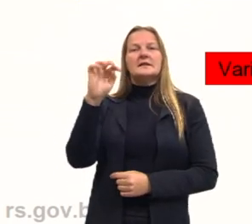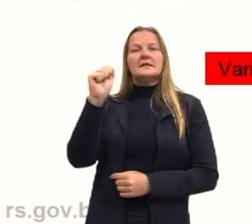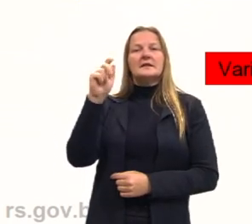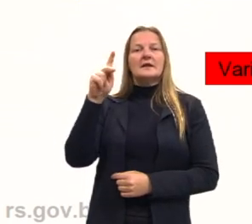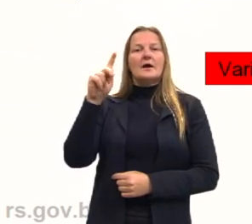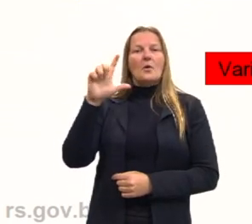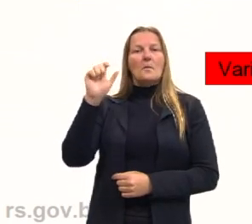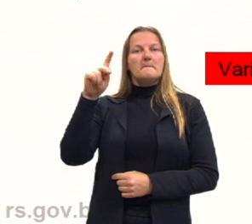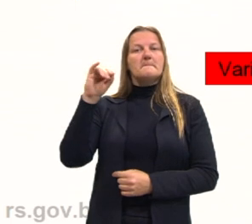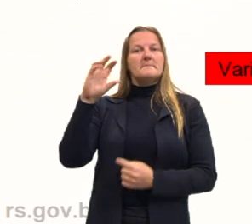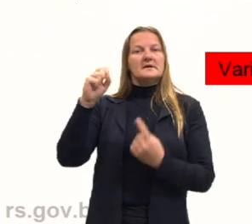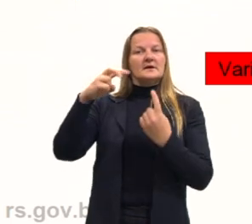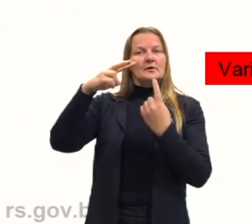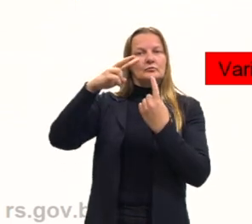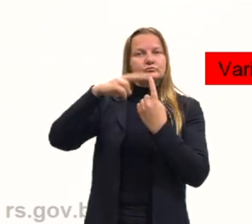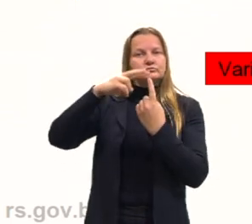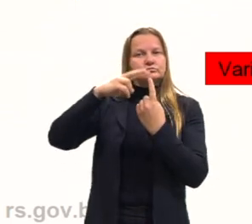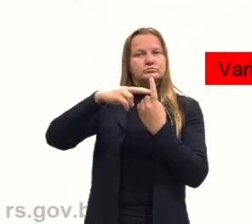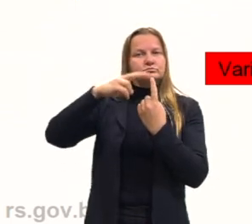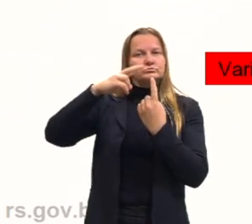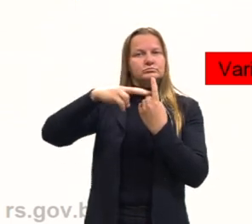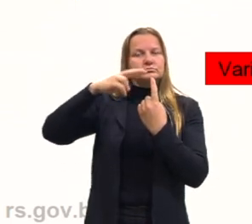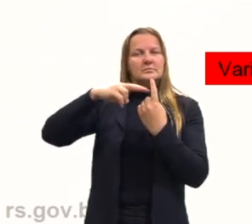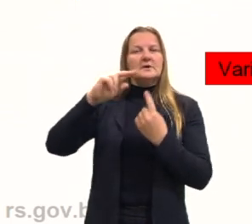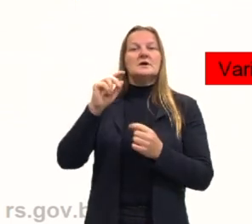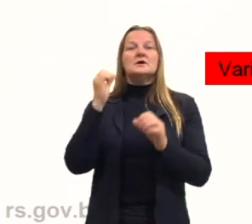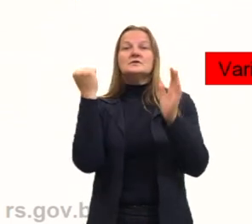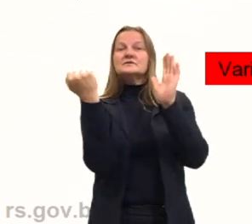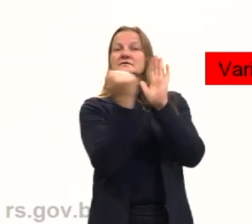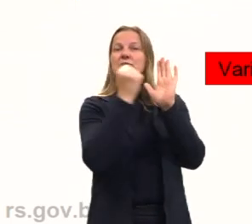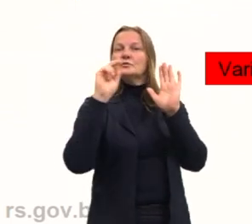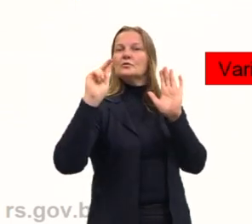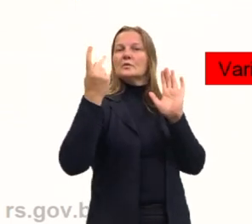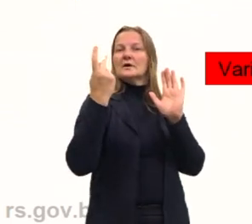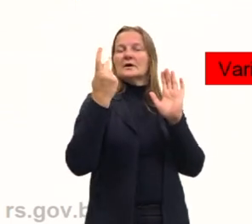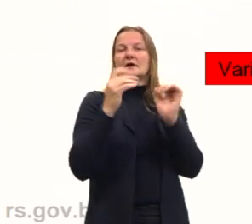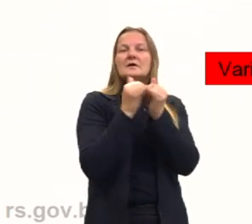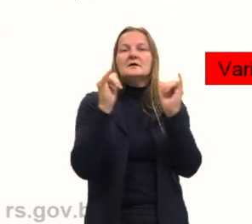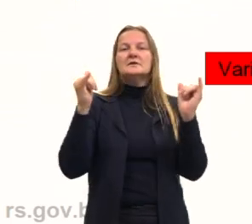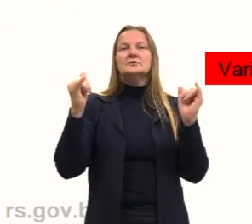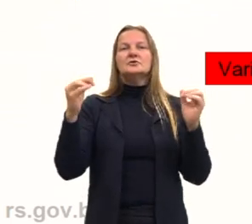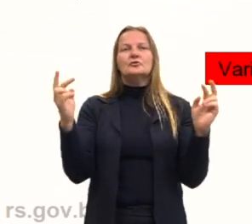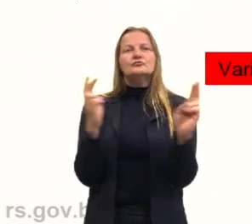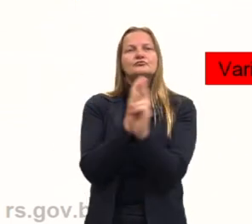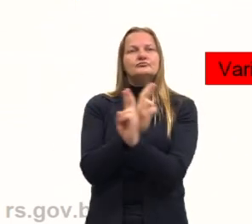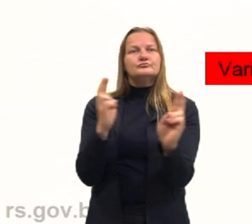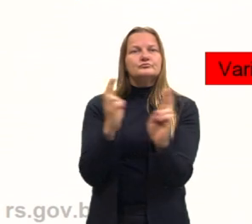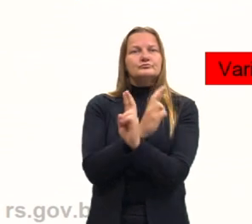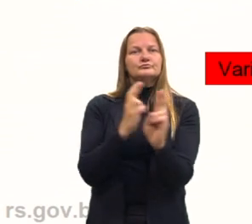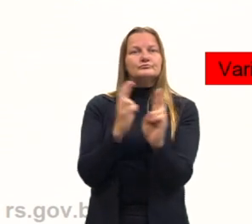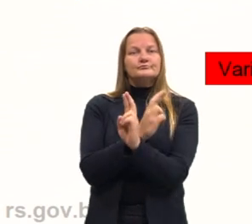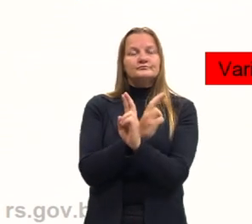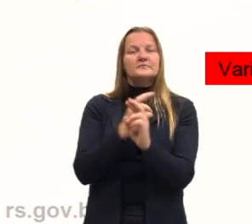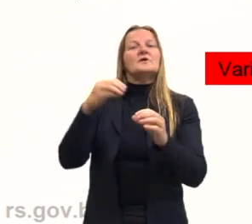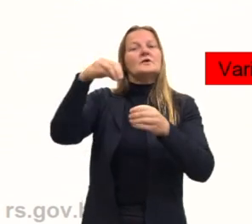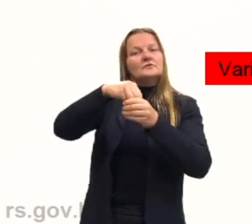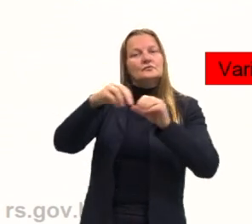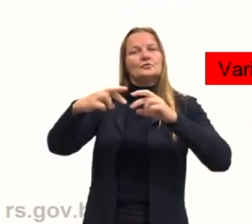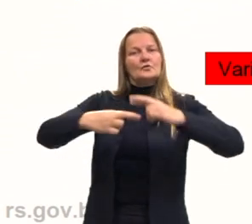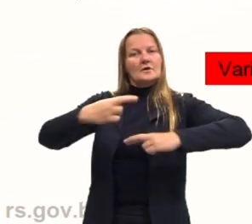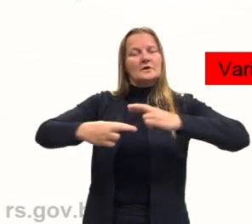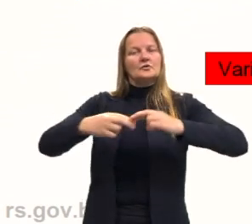entalpia ela é simbolizada pela letra H maiúsculo ela é a energia trocada nas reações químicas né